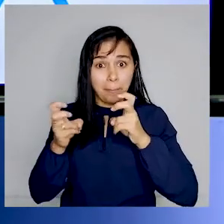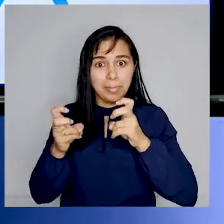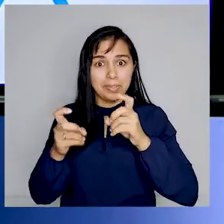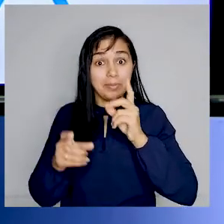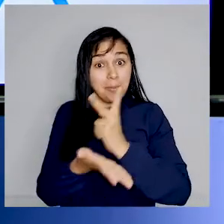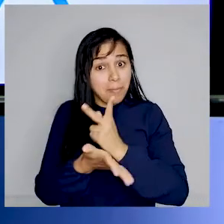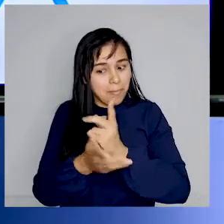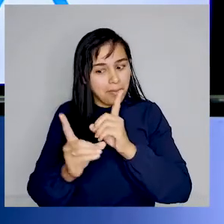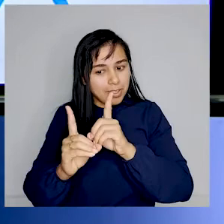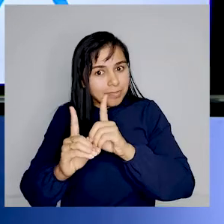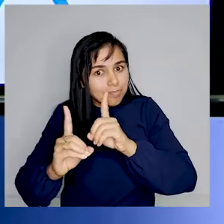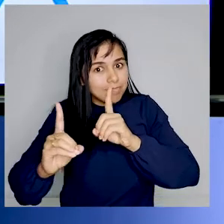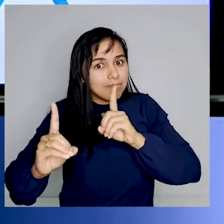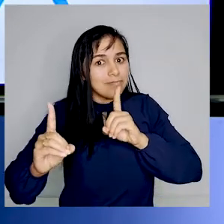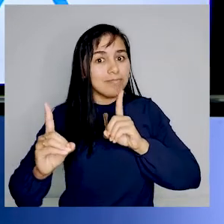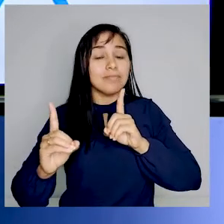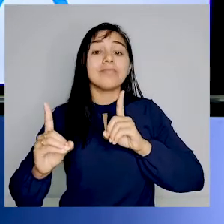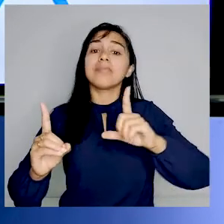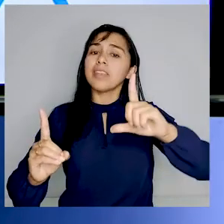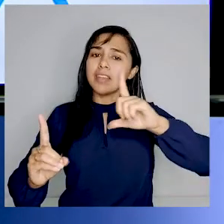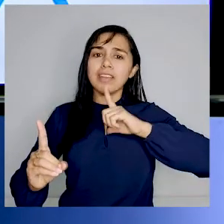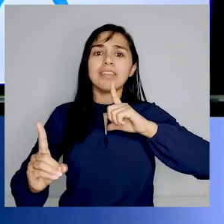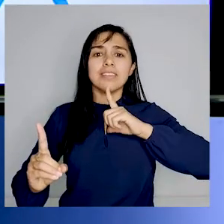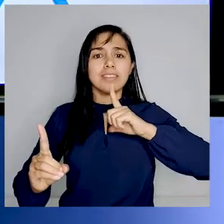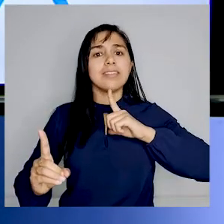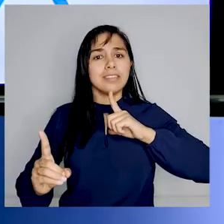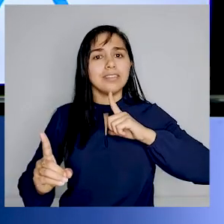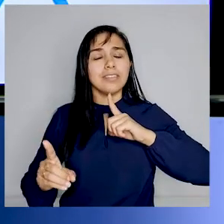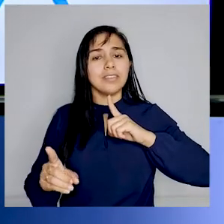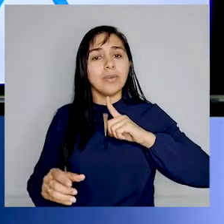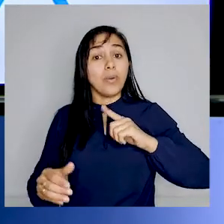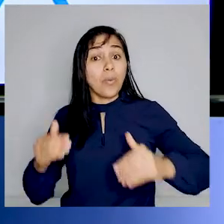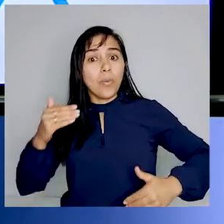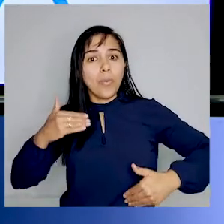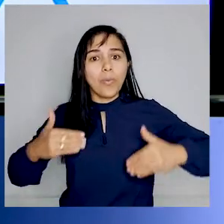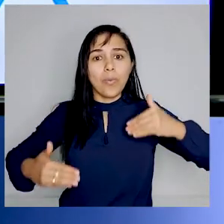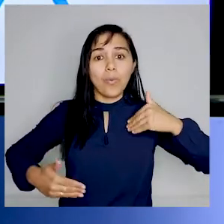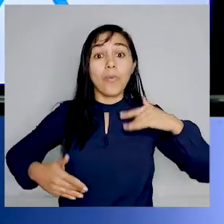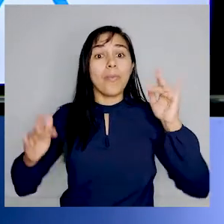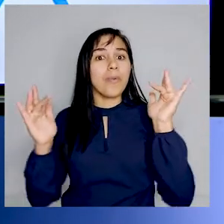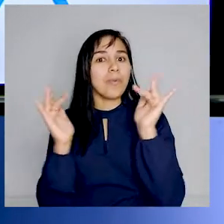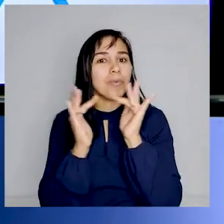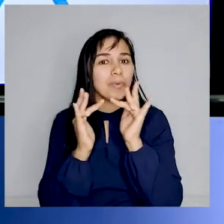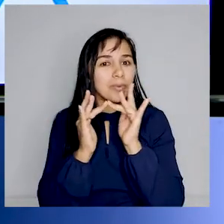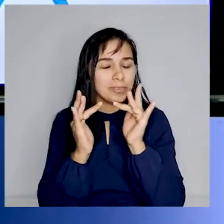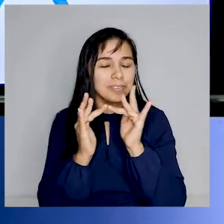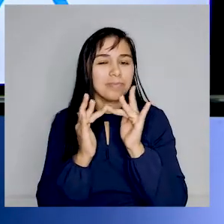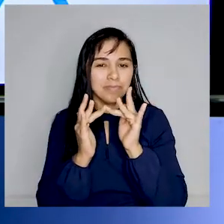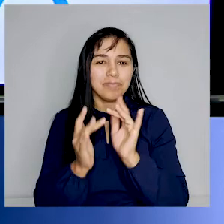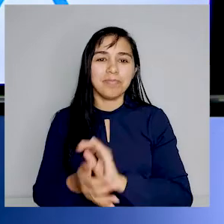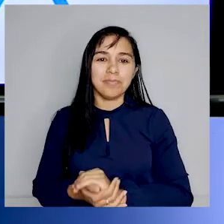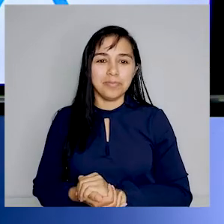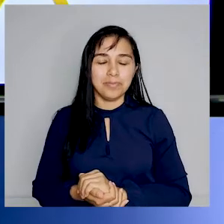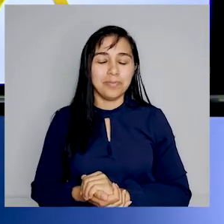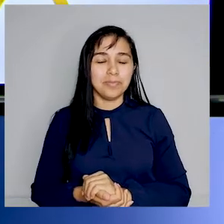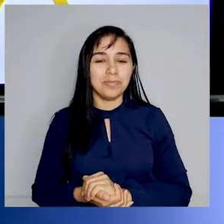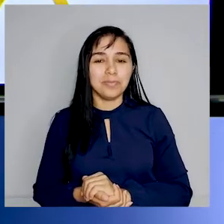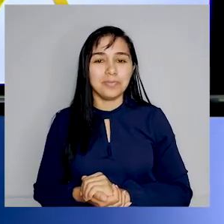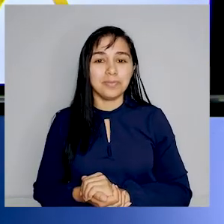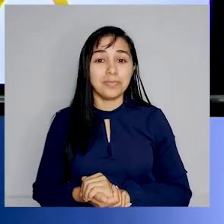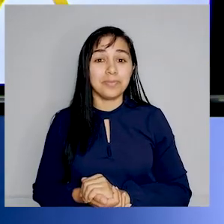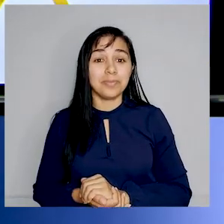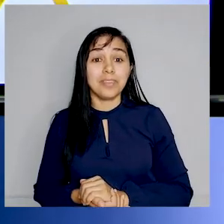que essa imagem ela nos apresenta características de toque, né? Um pouco de distância entre os oponentes.